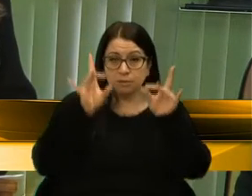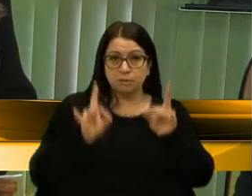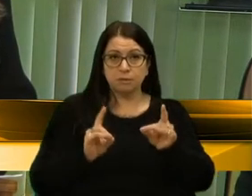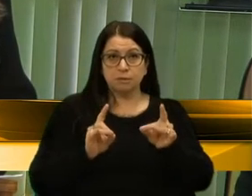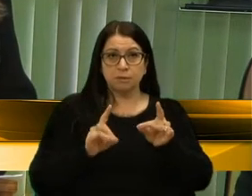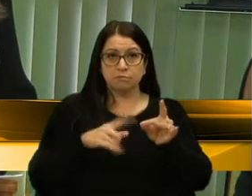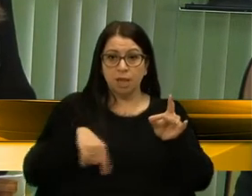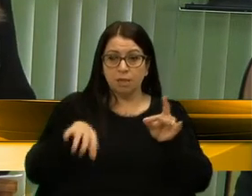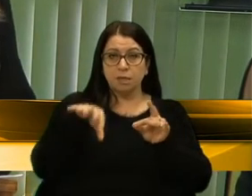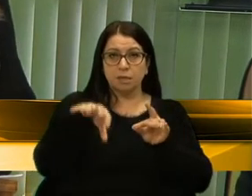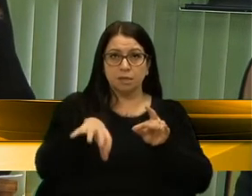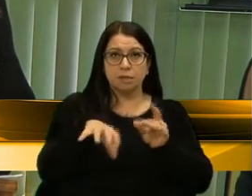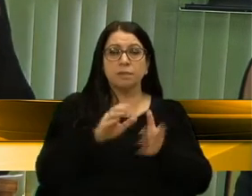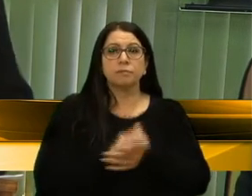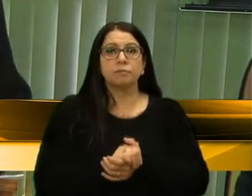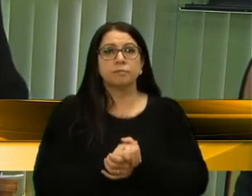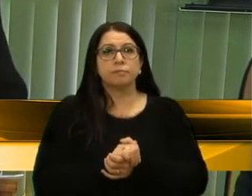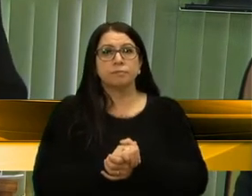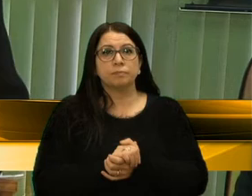área. Esses